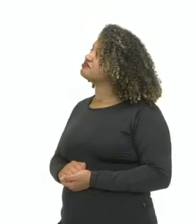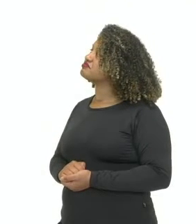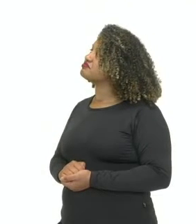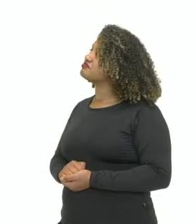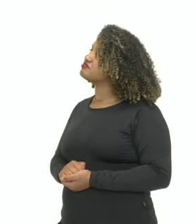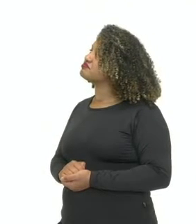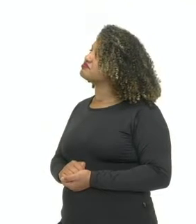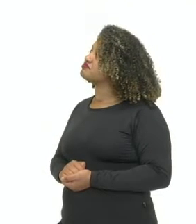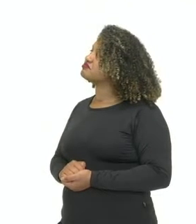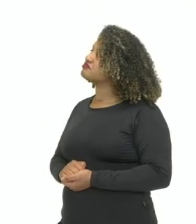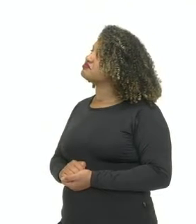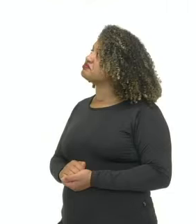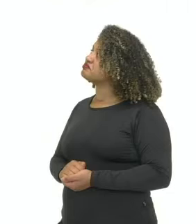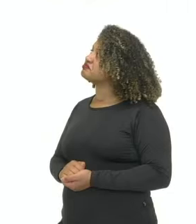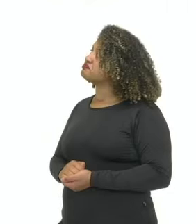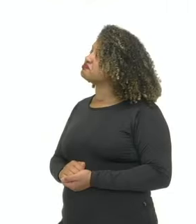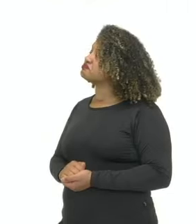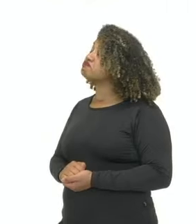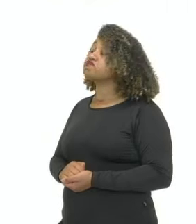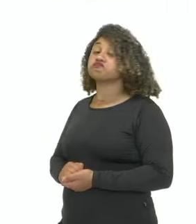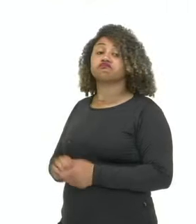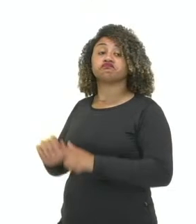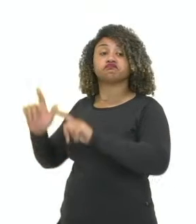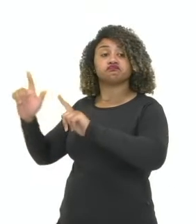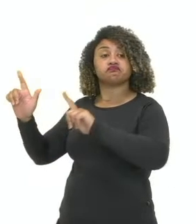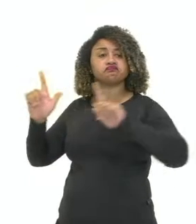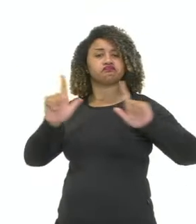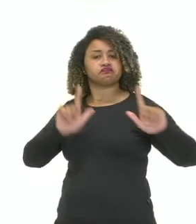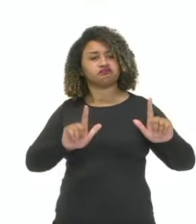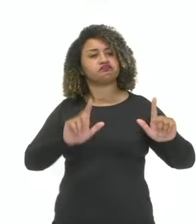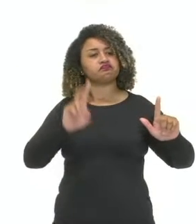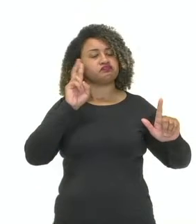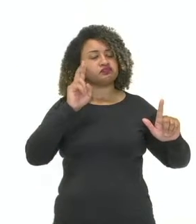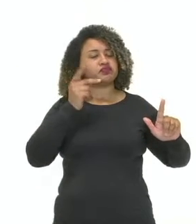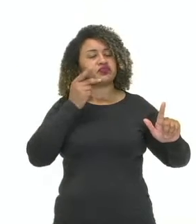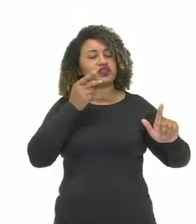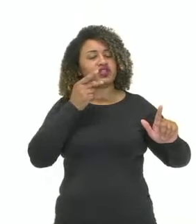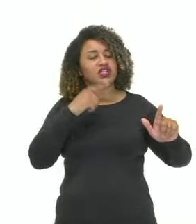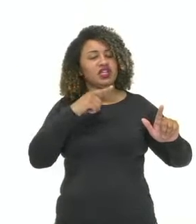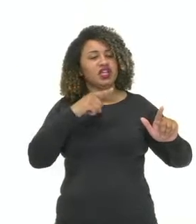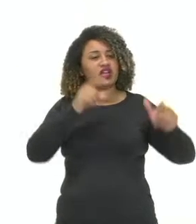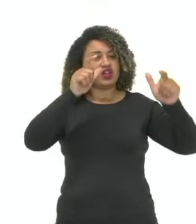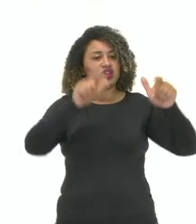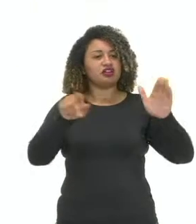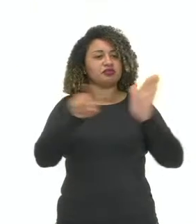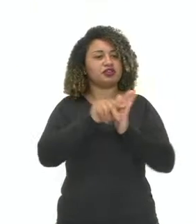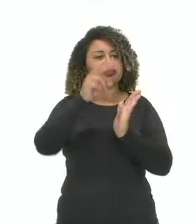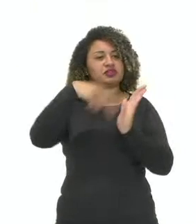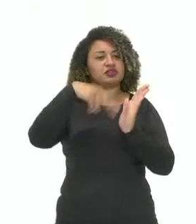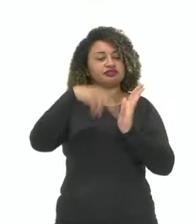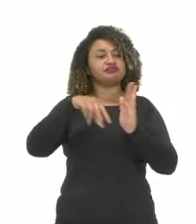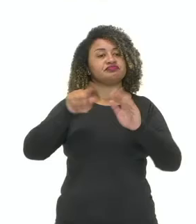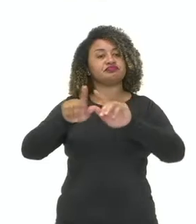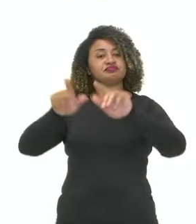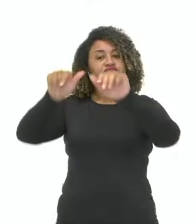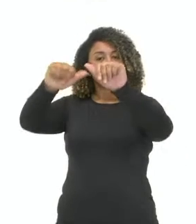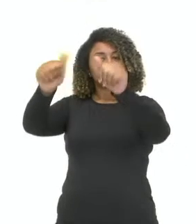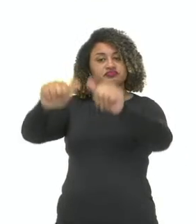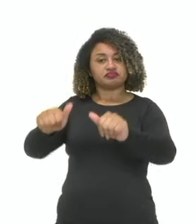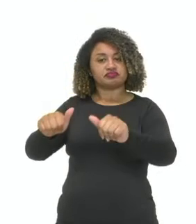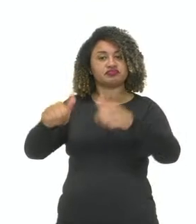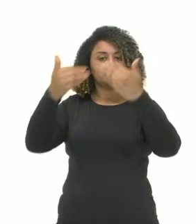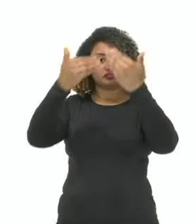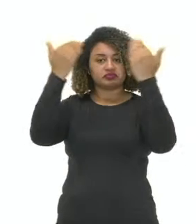Aqui, lembra que eu falei para vocês que tem lá uma casa de leitura? E nós temos aqui o Miguel Cervantes,